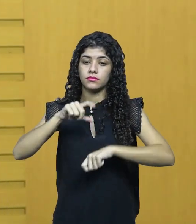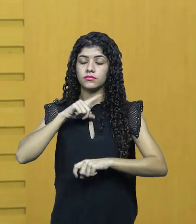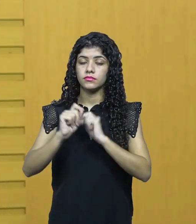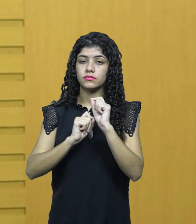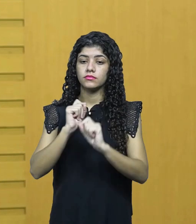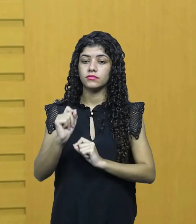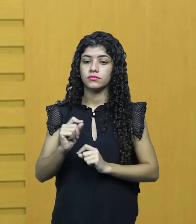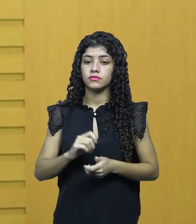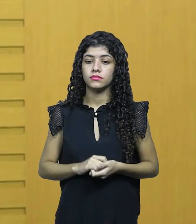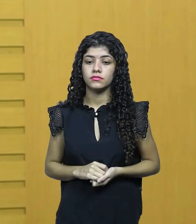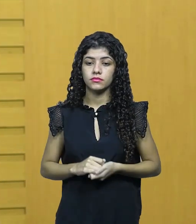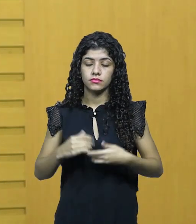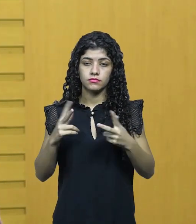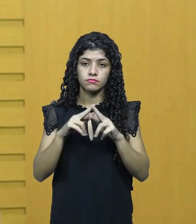esses